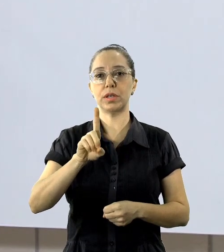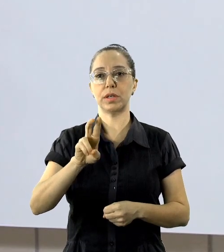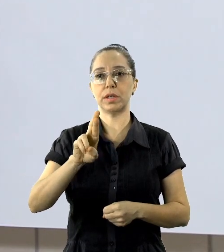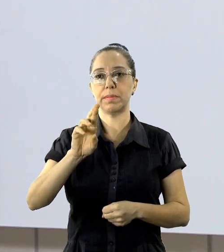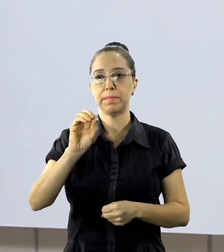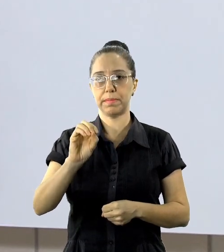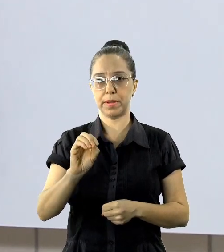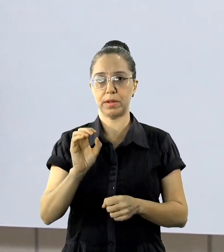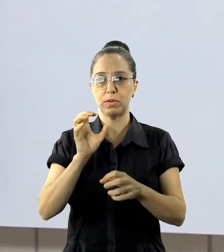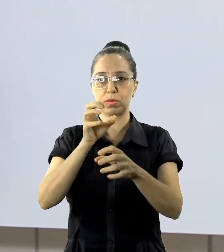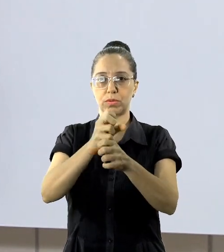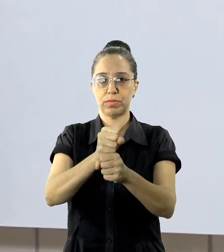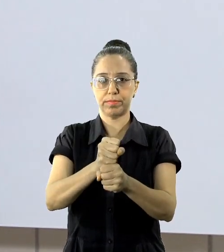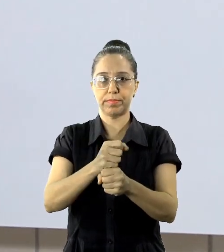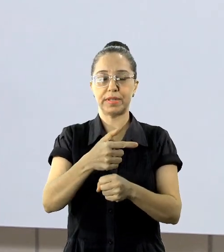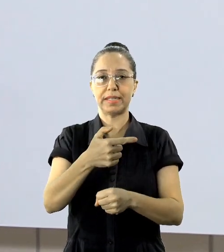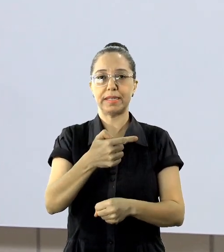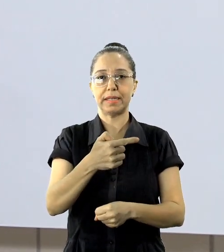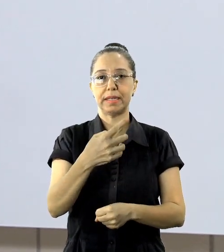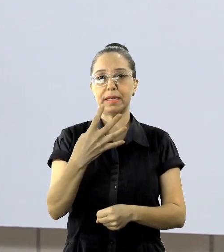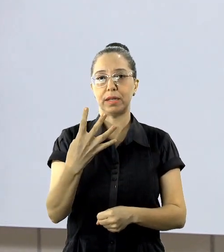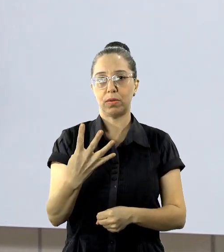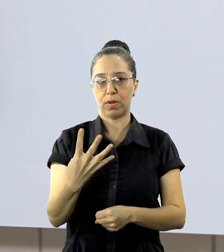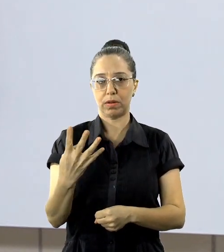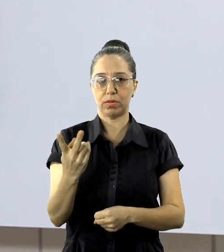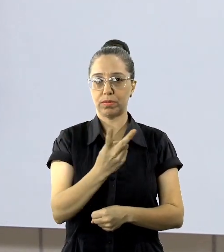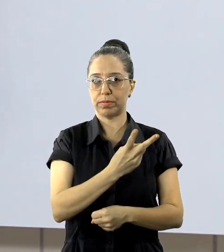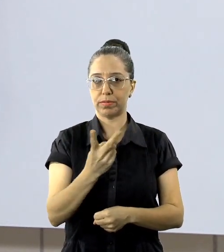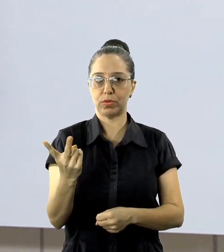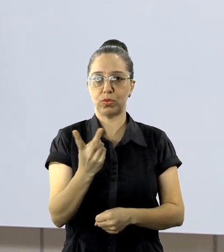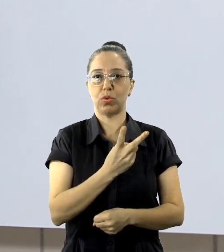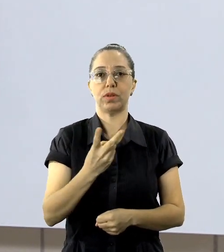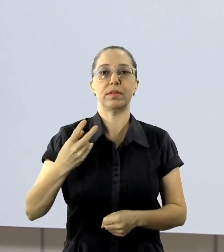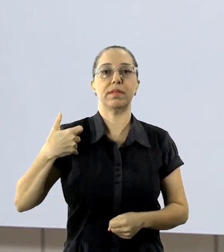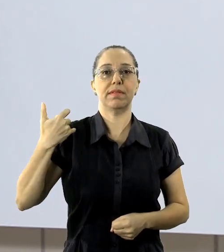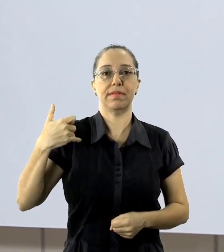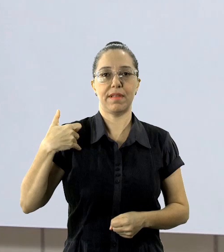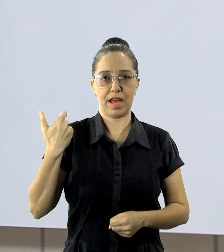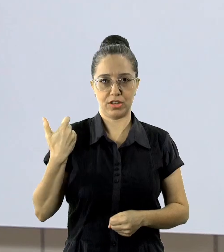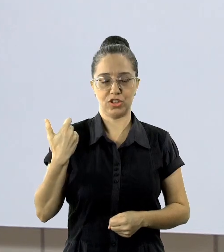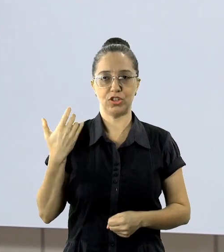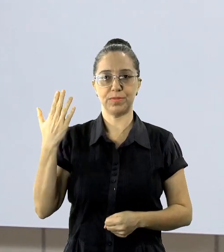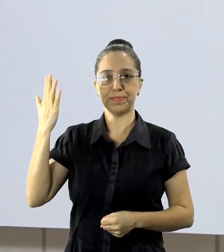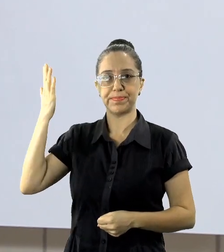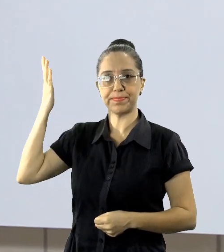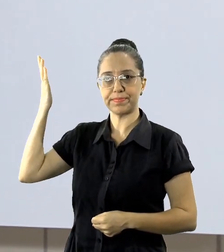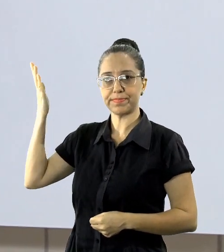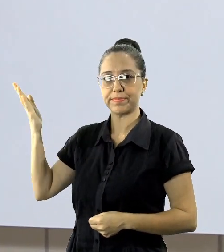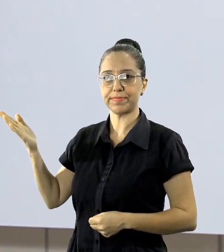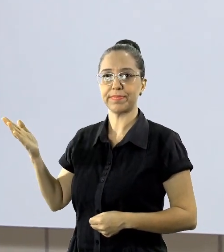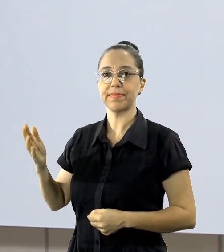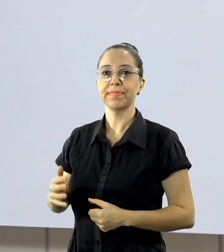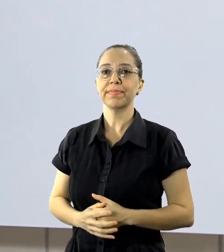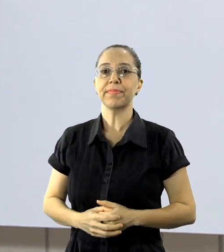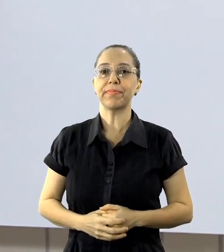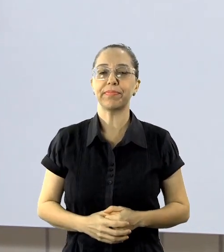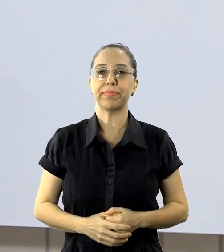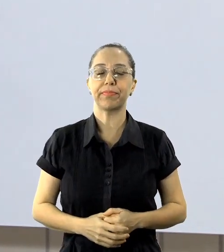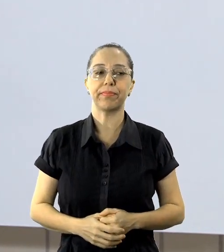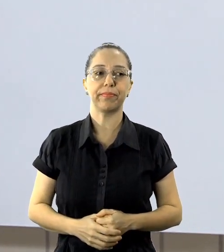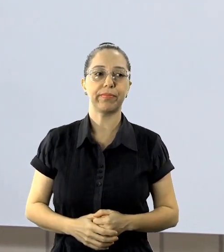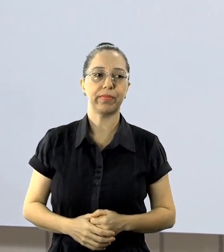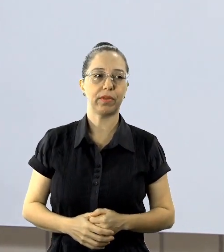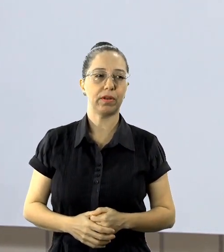e deu 74 anos. Fizemos 6 mais 8, 14. 5 mais 1, 6 mais